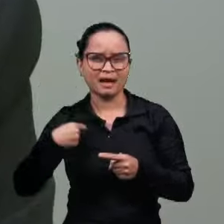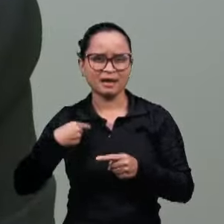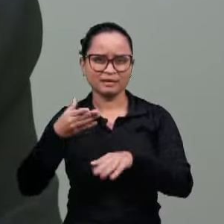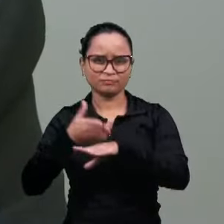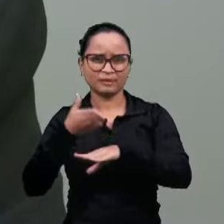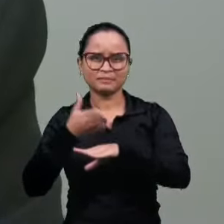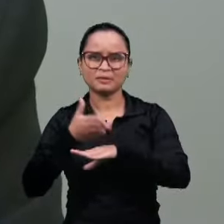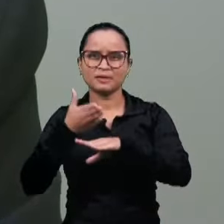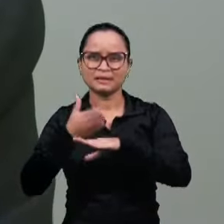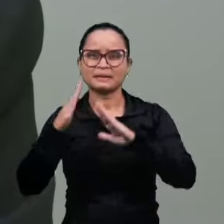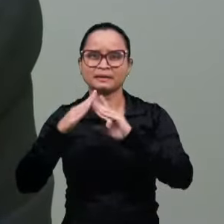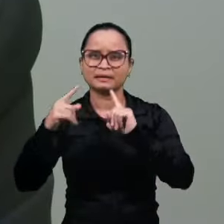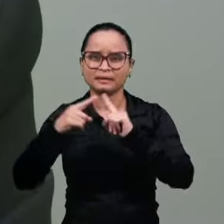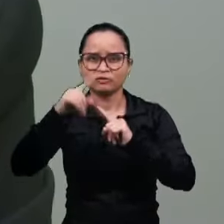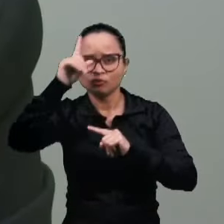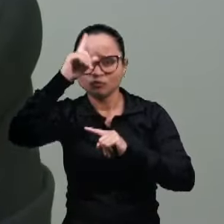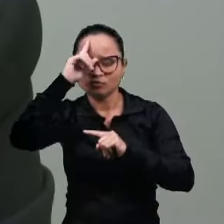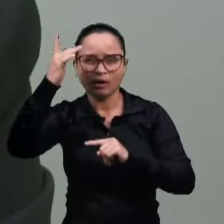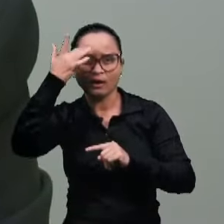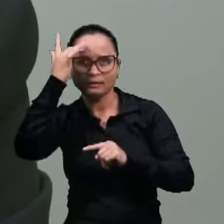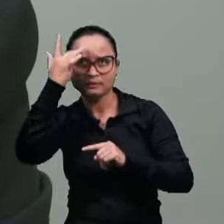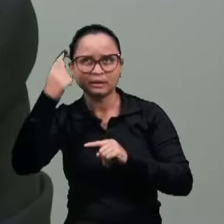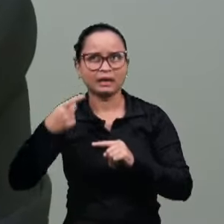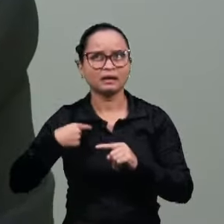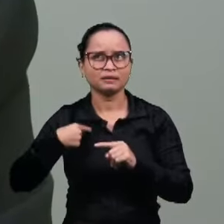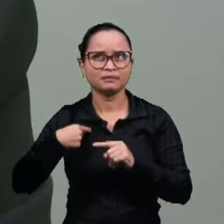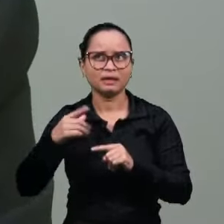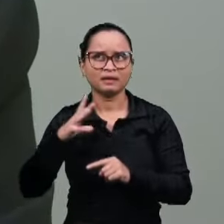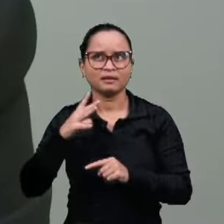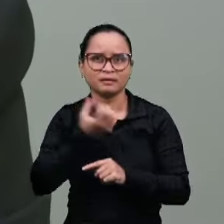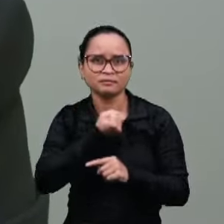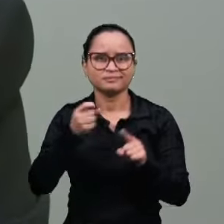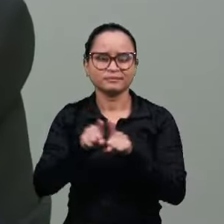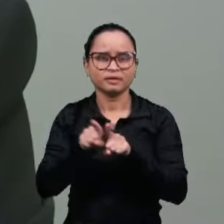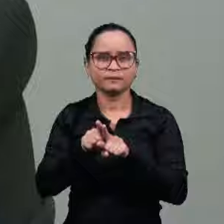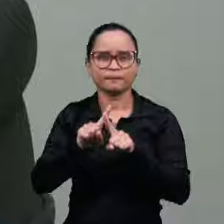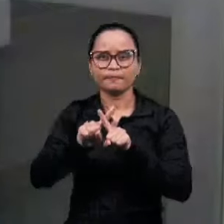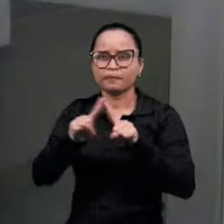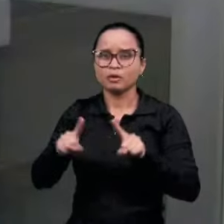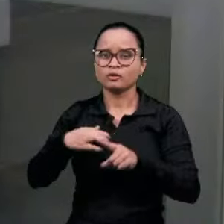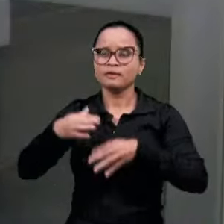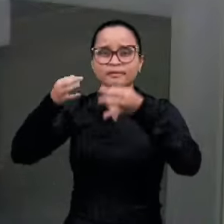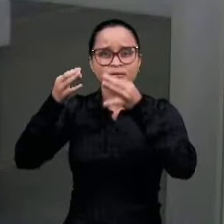importante, a gente ter essa experiência com o Senhor, né? Uma definição.